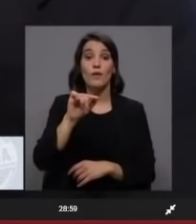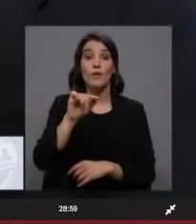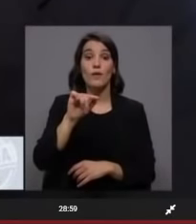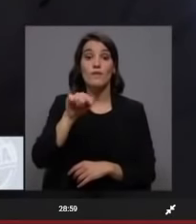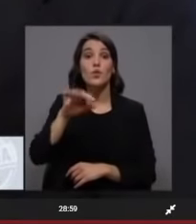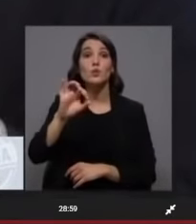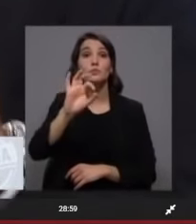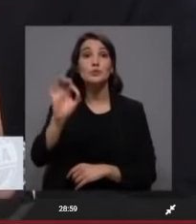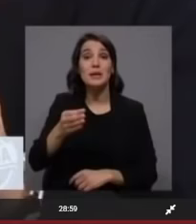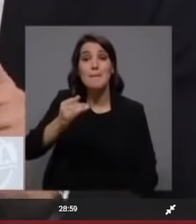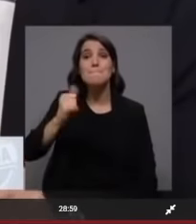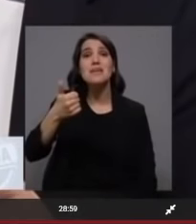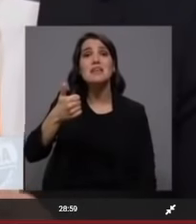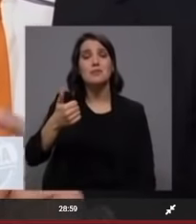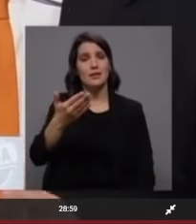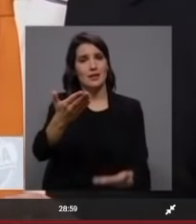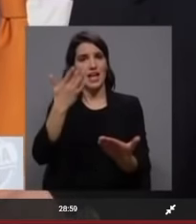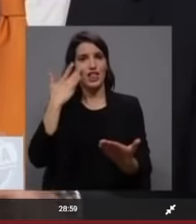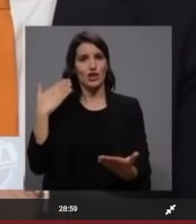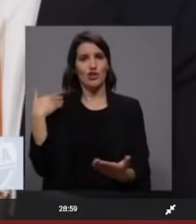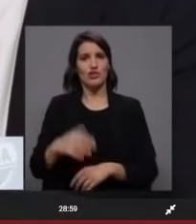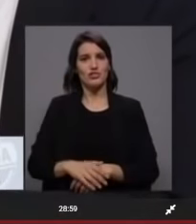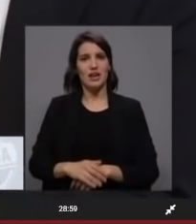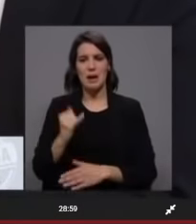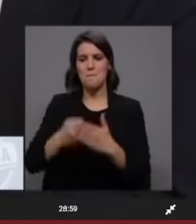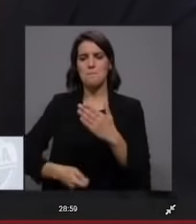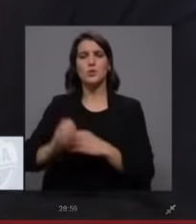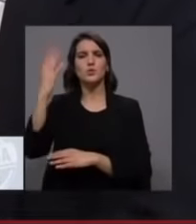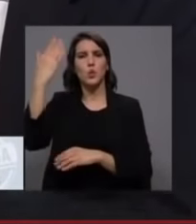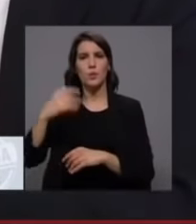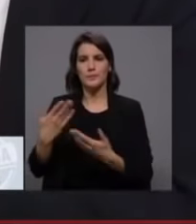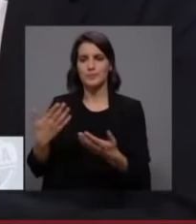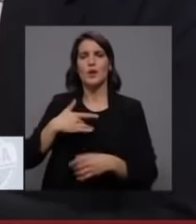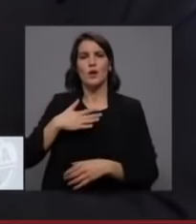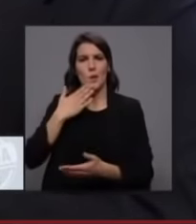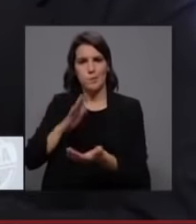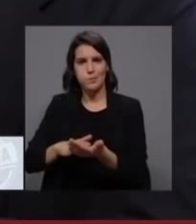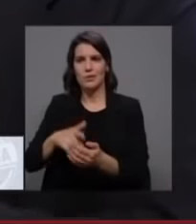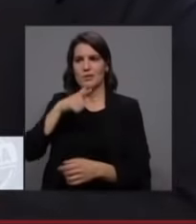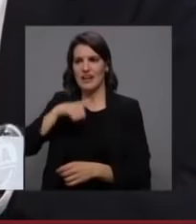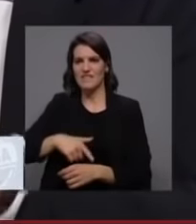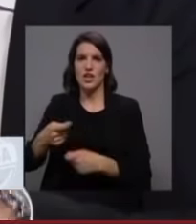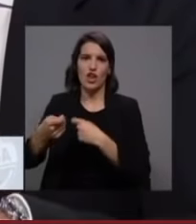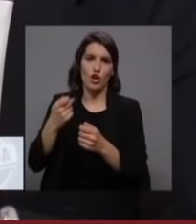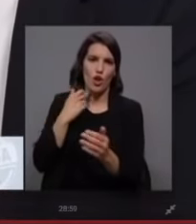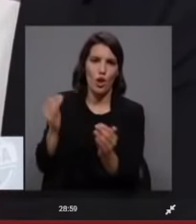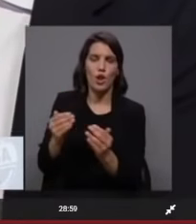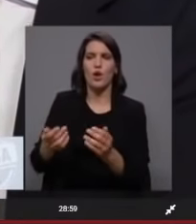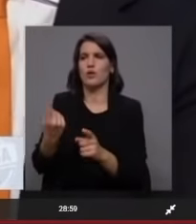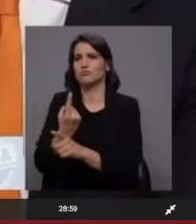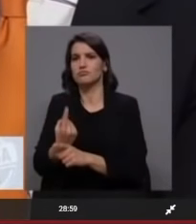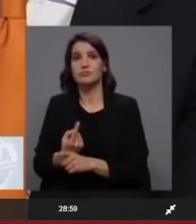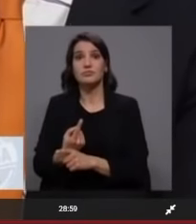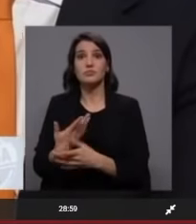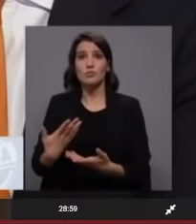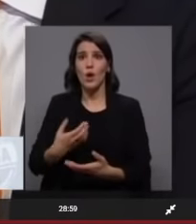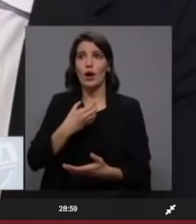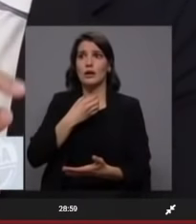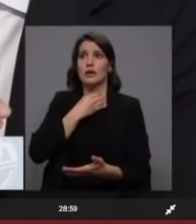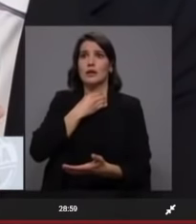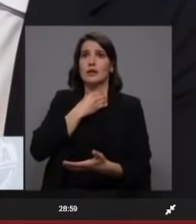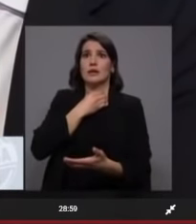perguntas fizeram nada vamos fazer hoje muitos proprietários de restaurantes cafés pequeno Comércio e loja é foi isso esse